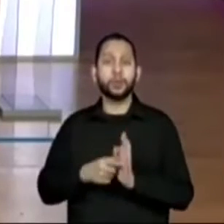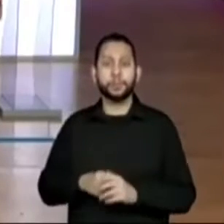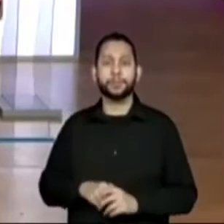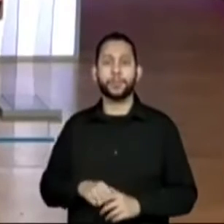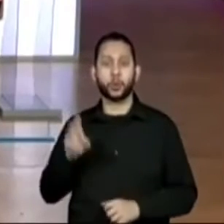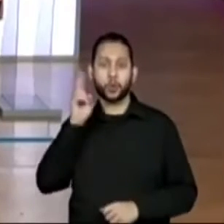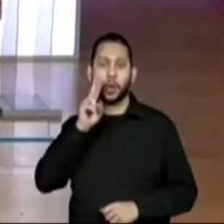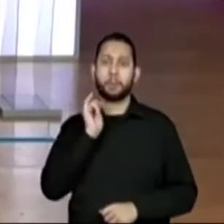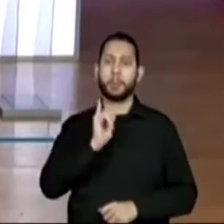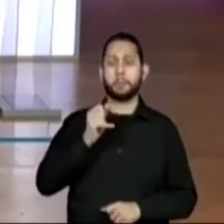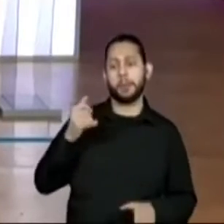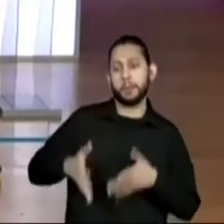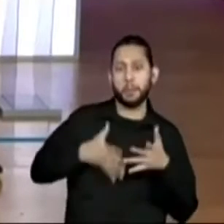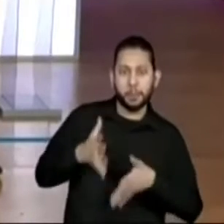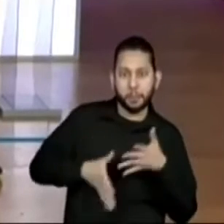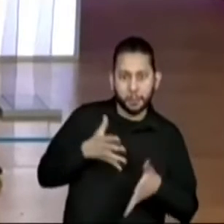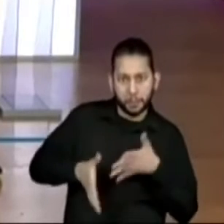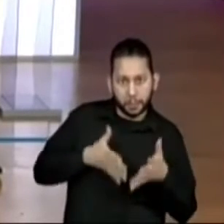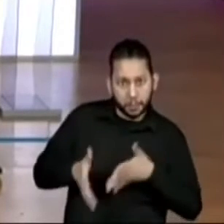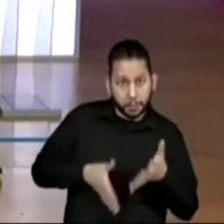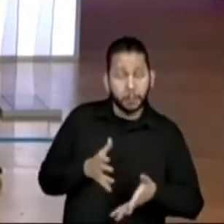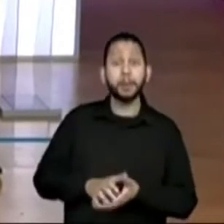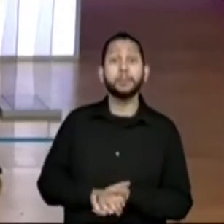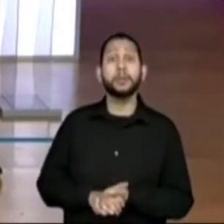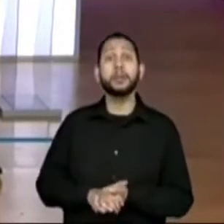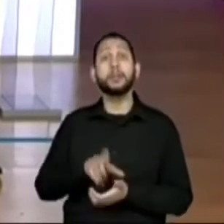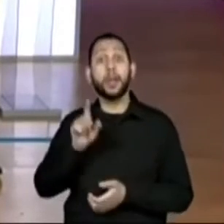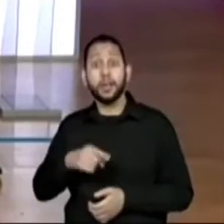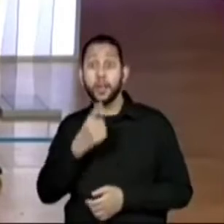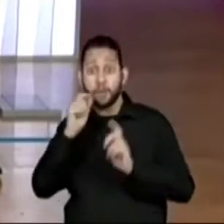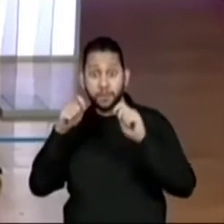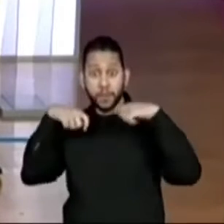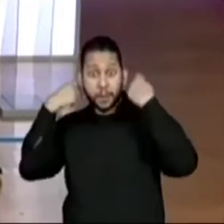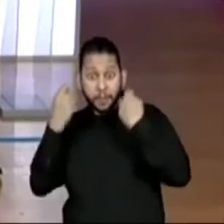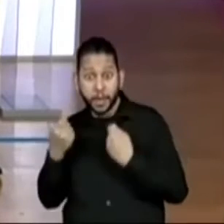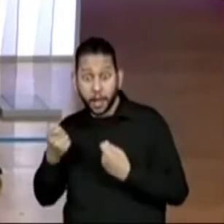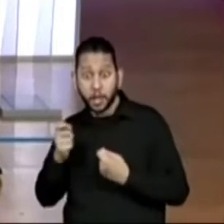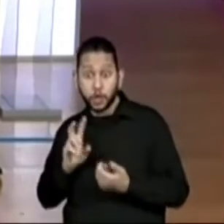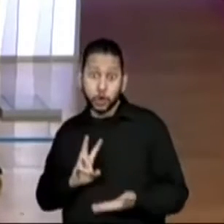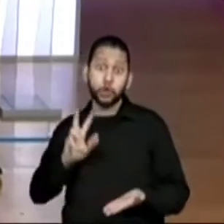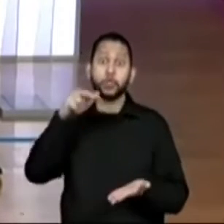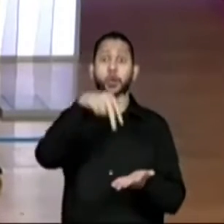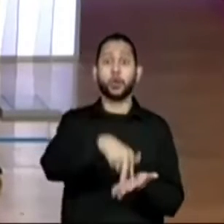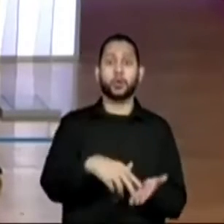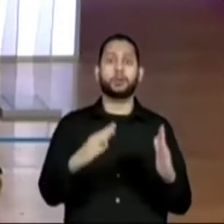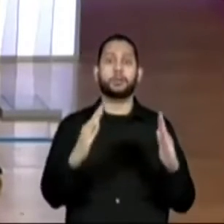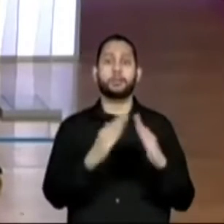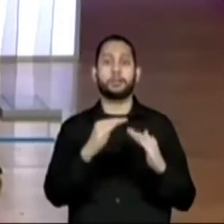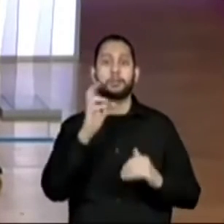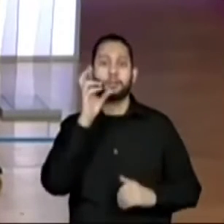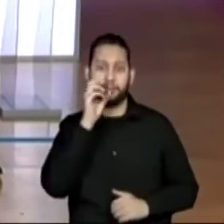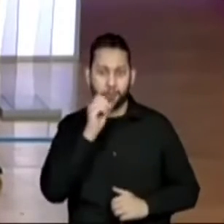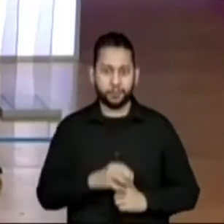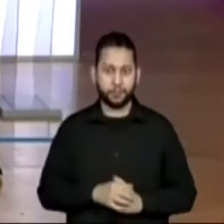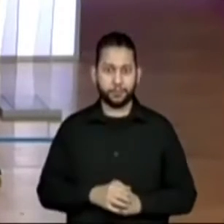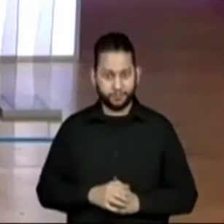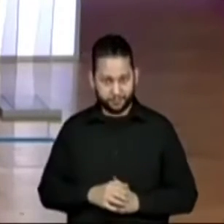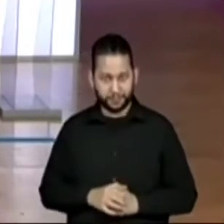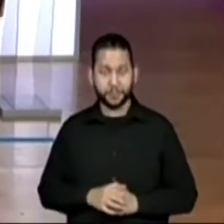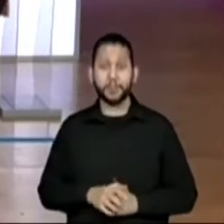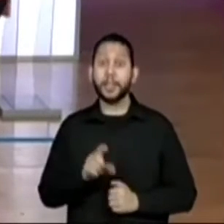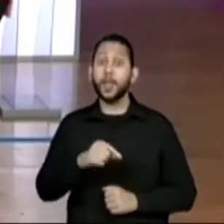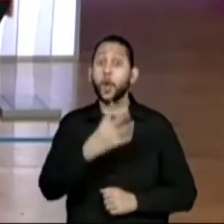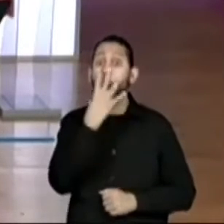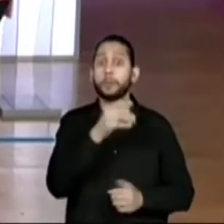ela chega na casa da vovó, né? E tá o lobo ali disfarçado. Certo. Aí, a partir daí, o que acontece?